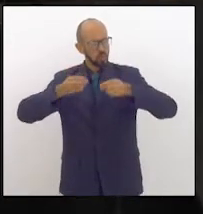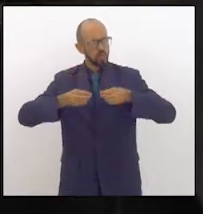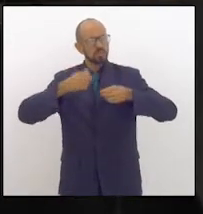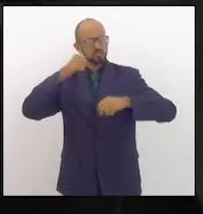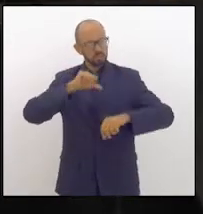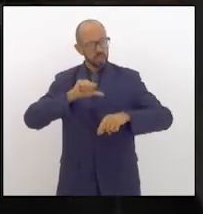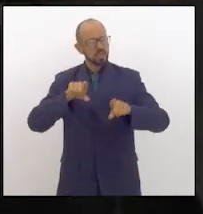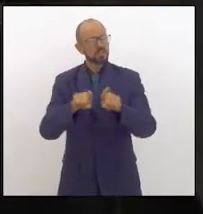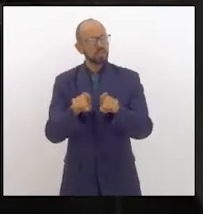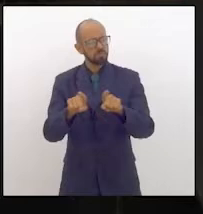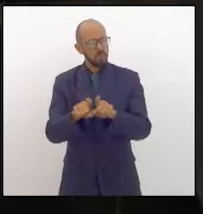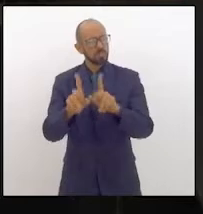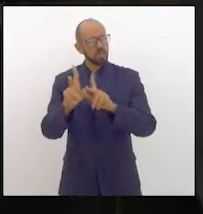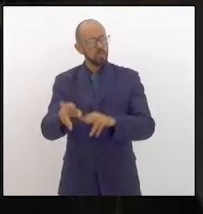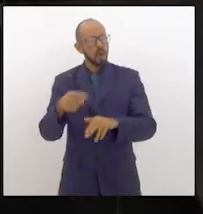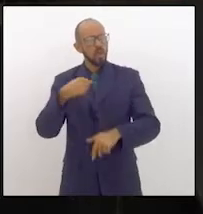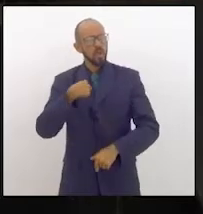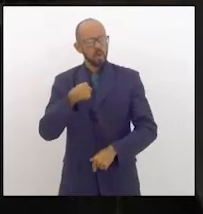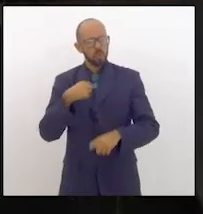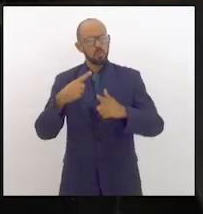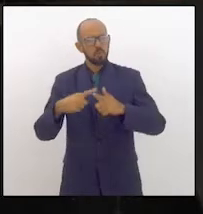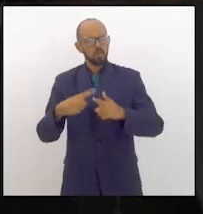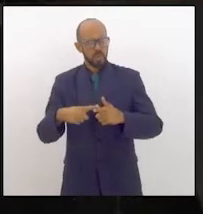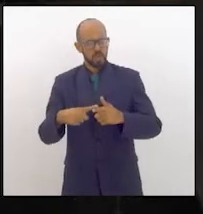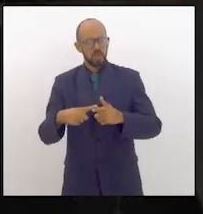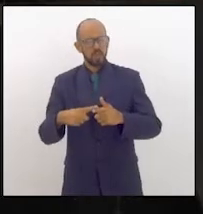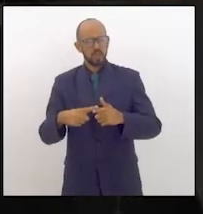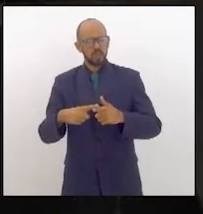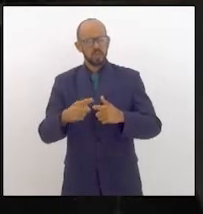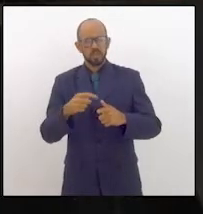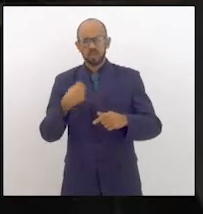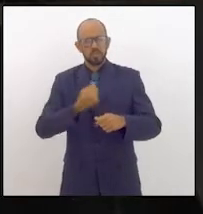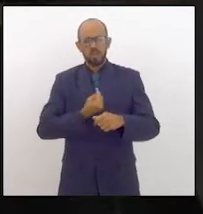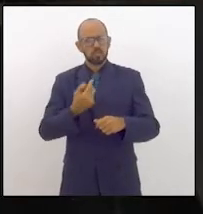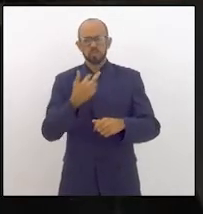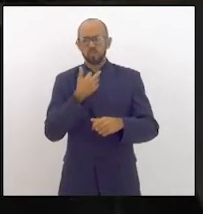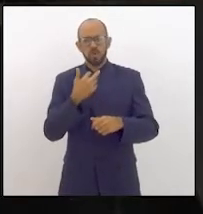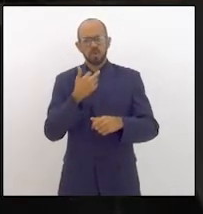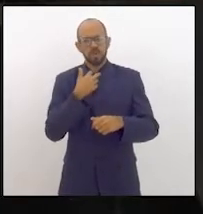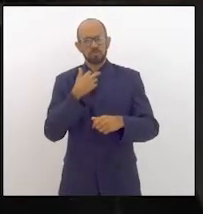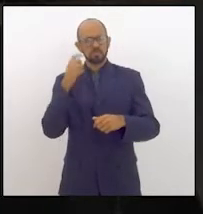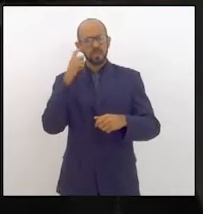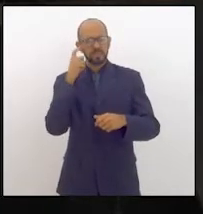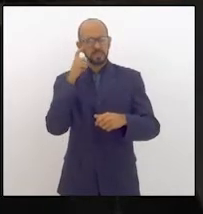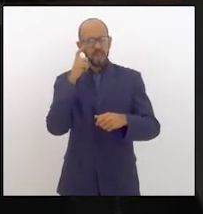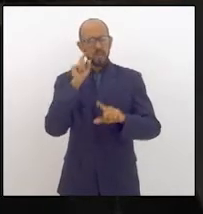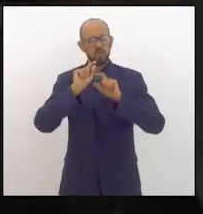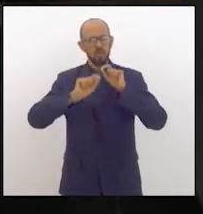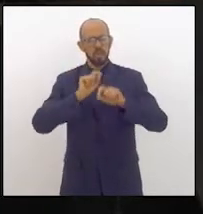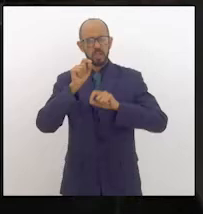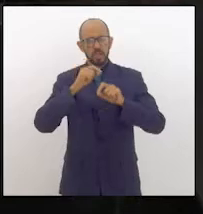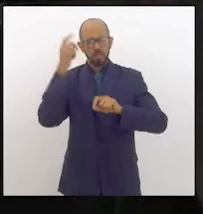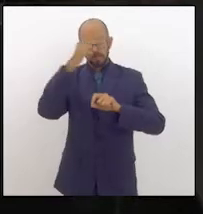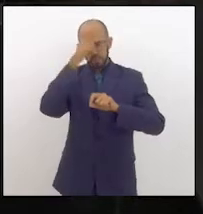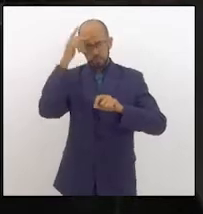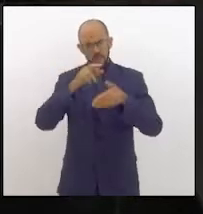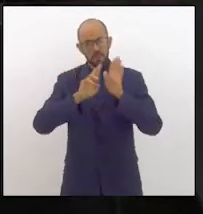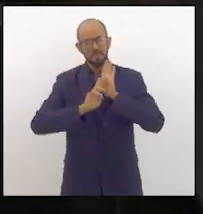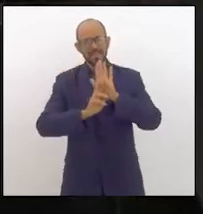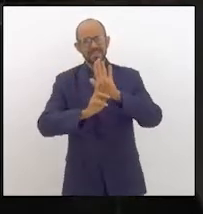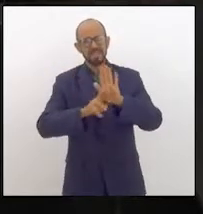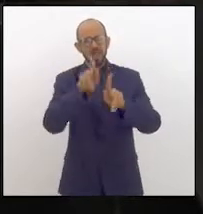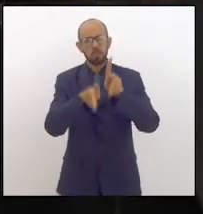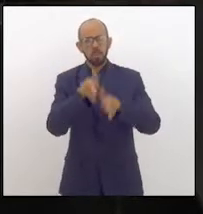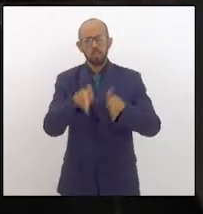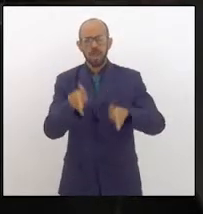tão indignados como eu afinal de contas a gente não pode achar que alguém que represente a eu